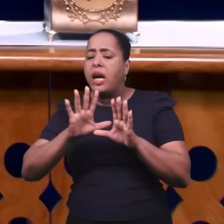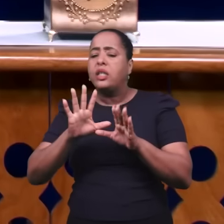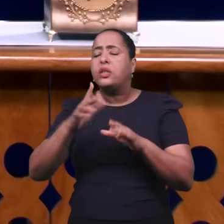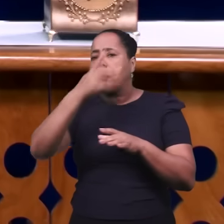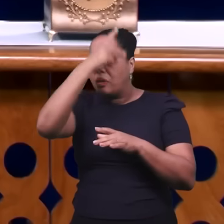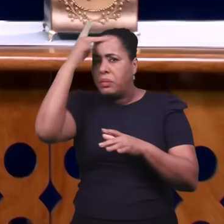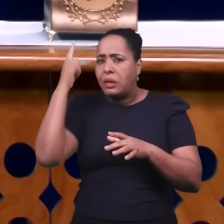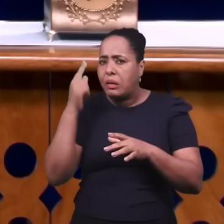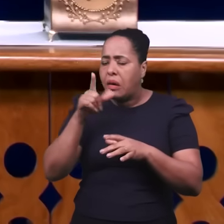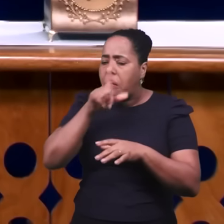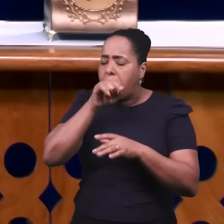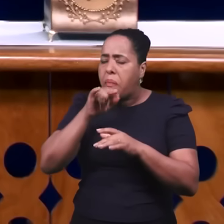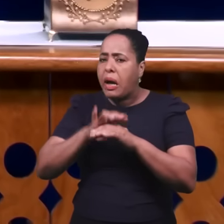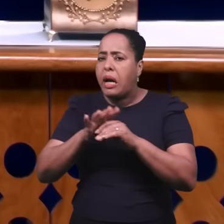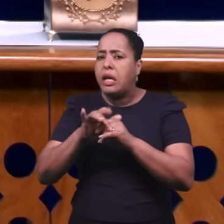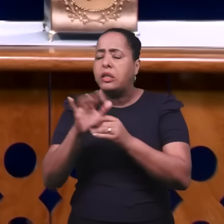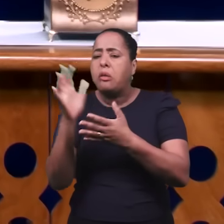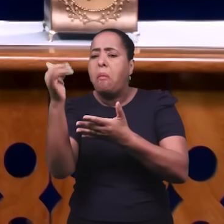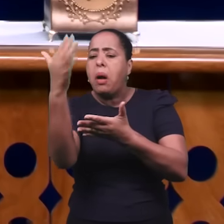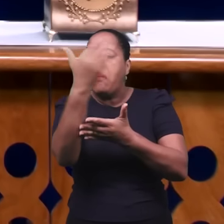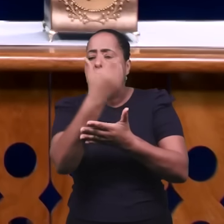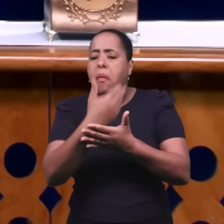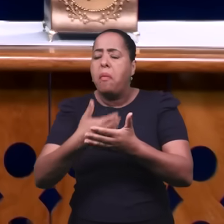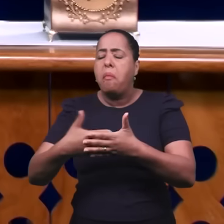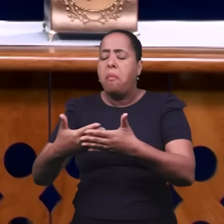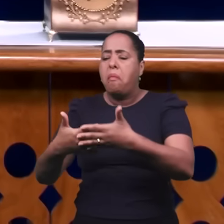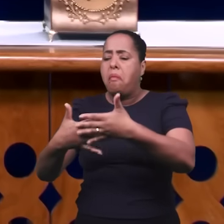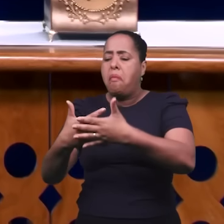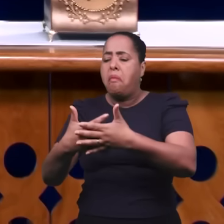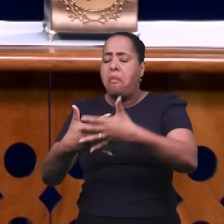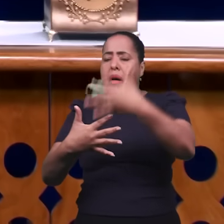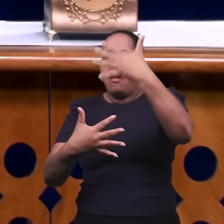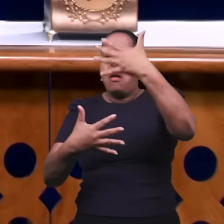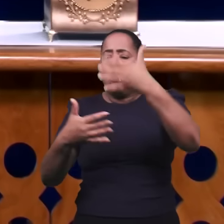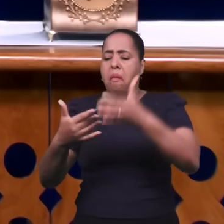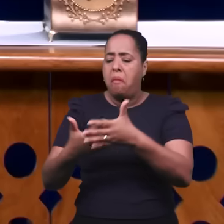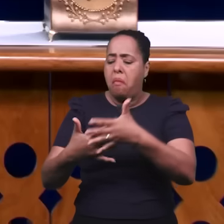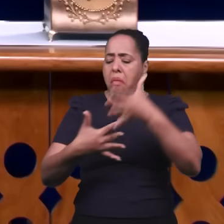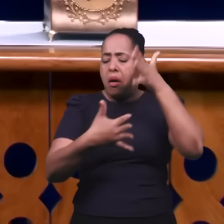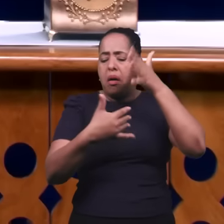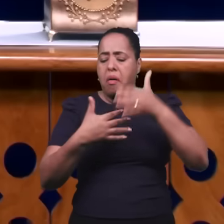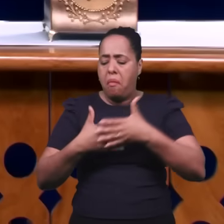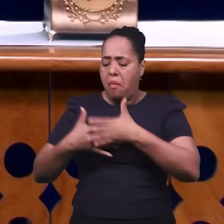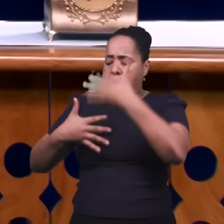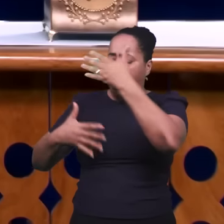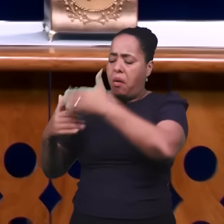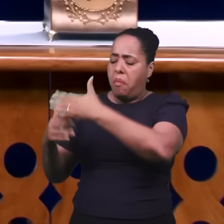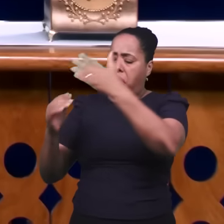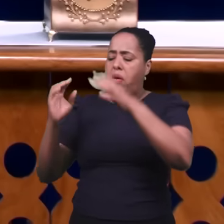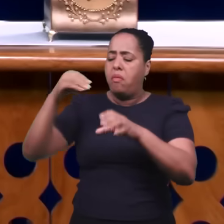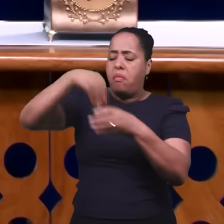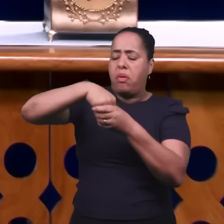gaiolas aprisionados? Qual o grande valor do pássaro? É o seu canto.